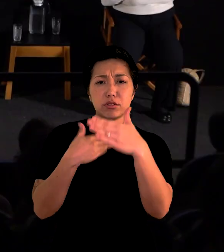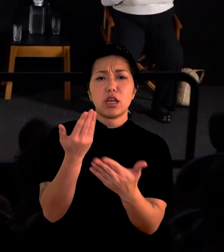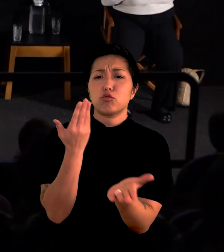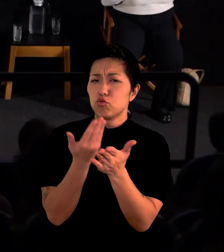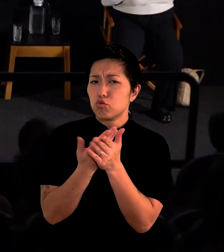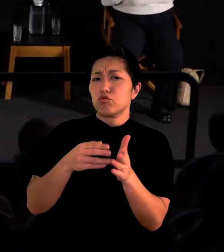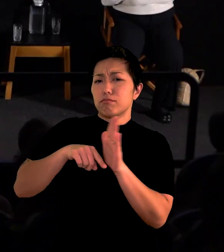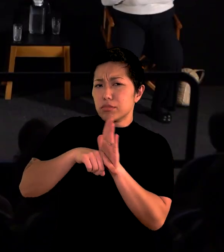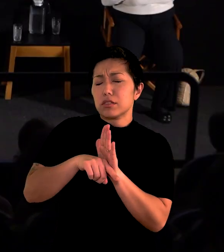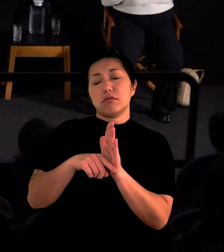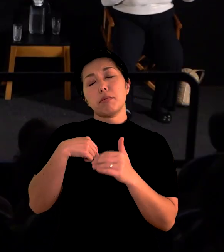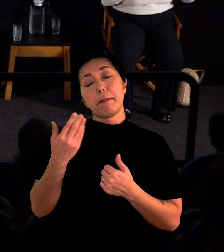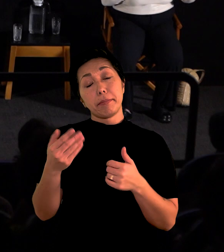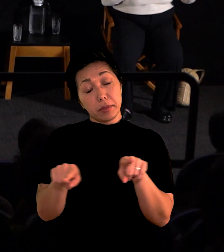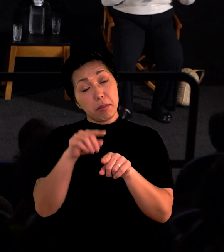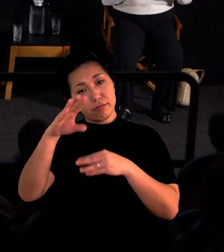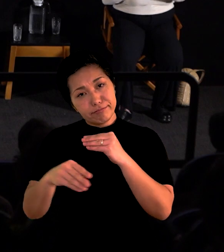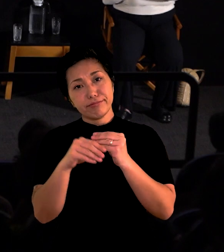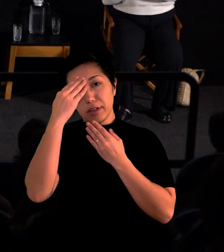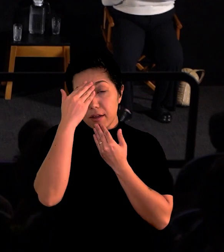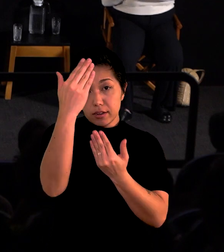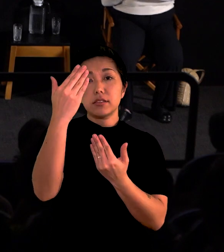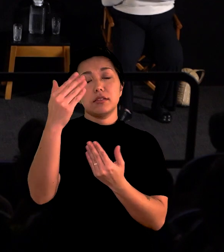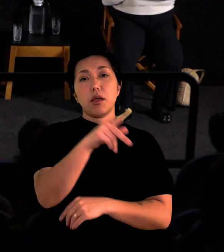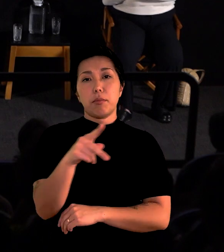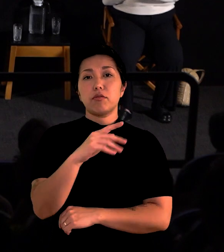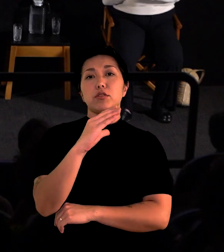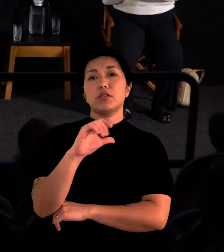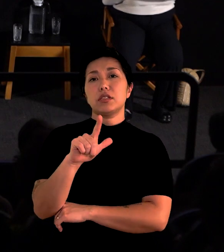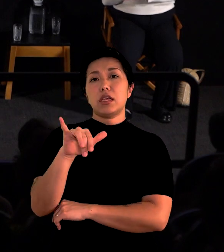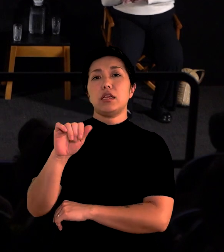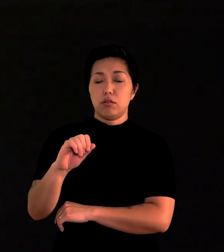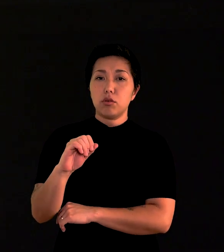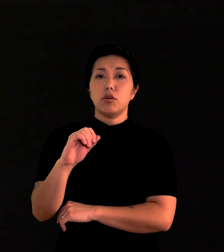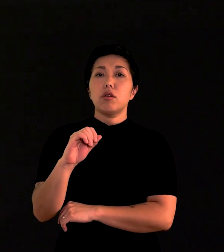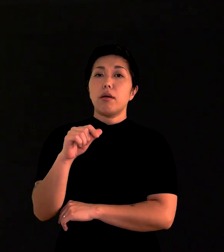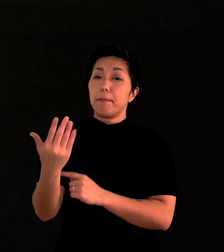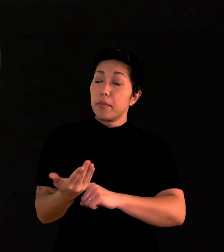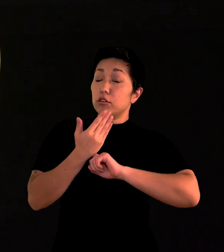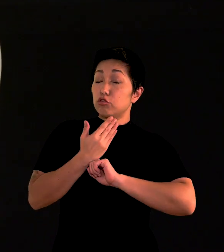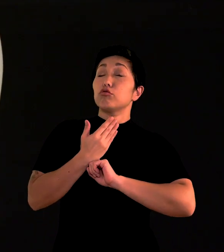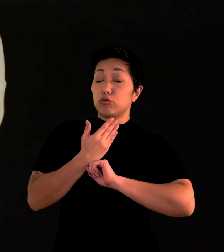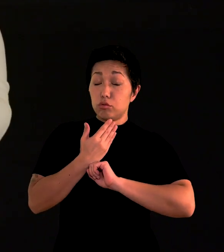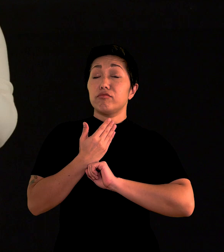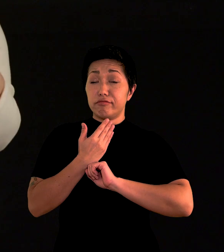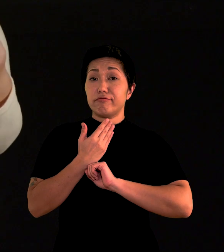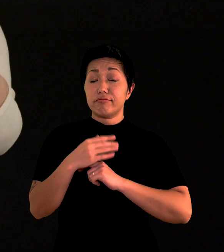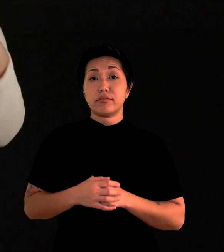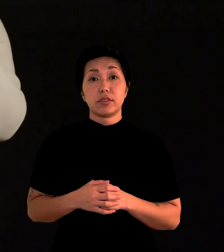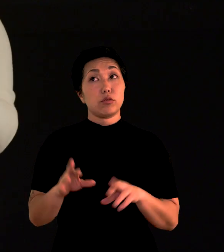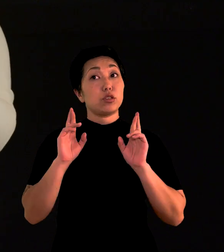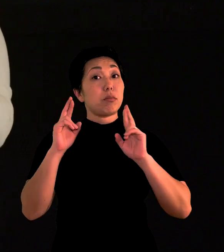esse processo, cada vez que eu estudo mais, e inclusive eu queria agradecer porque o professor Célio, nas disciplinas dele, me